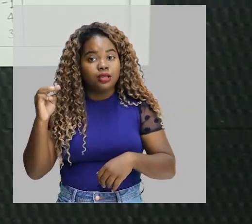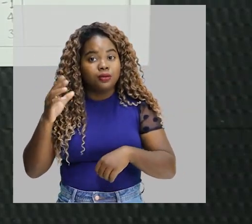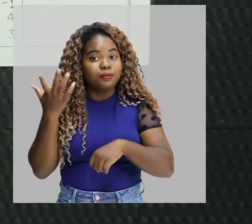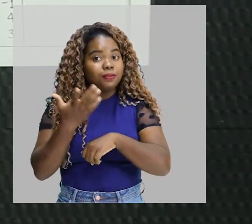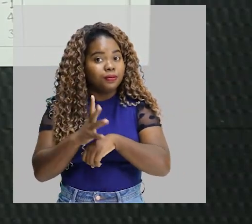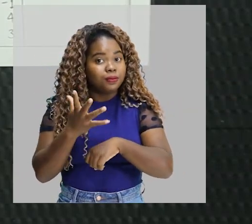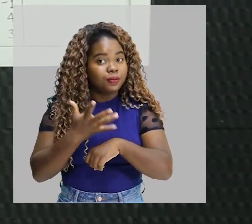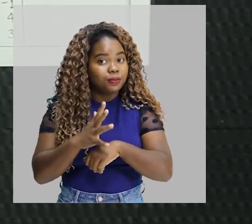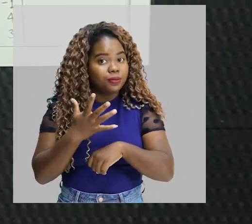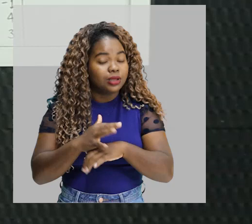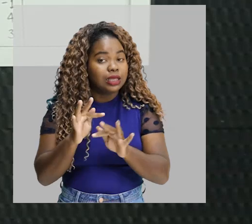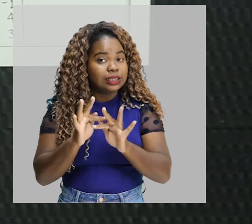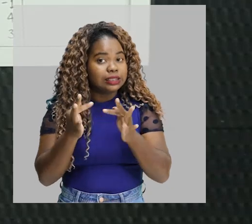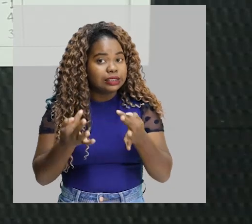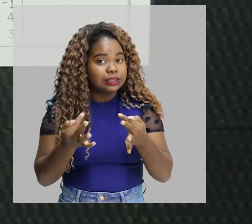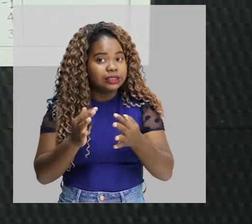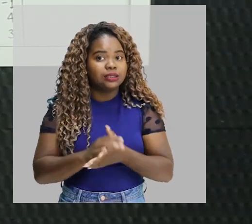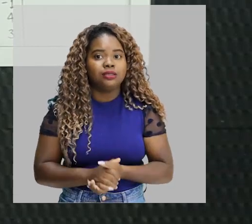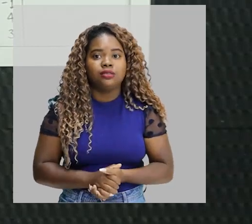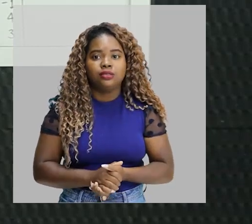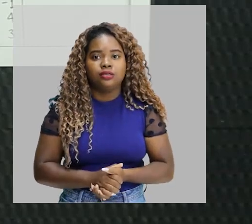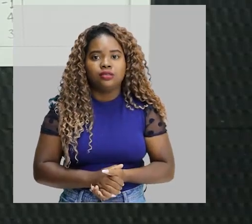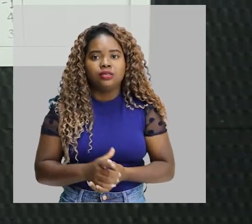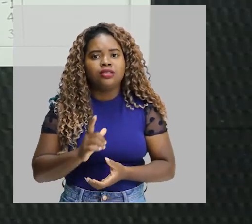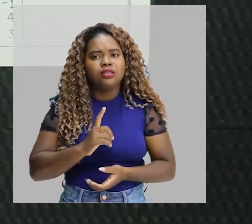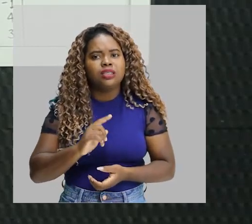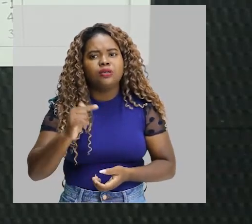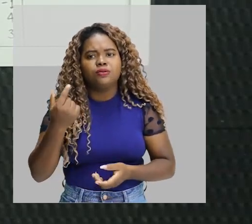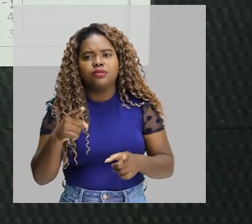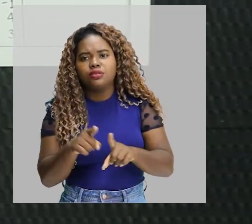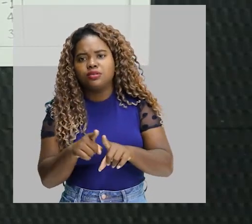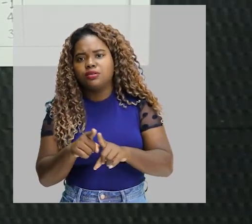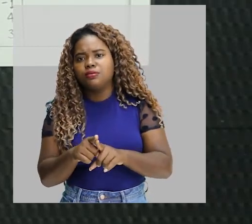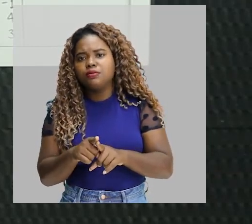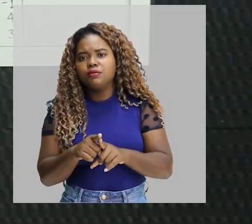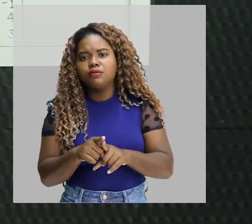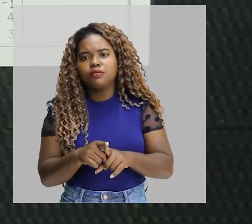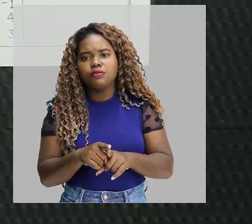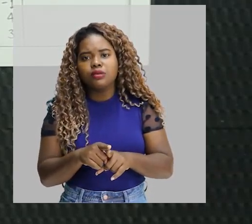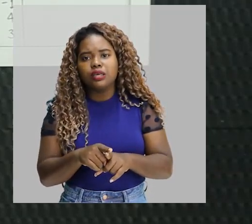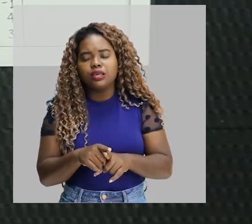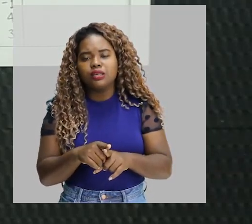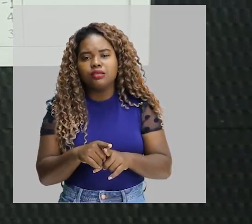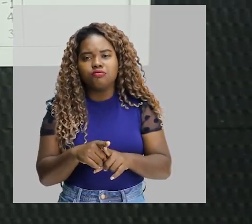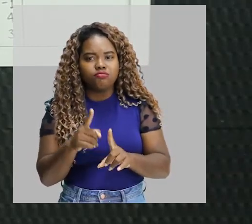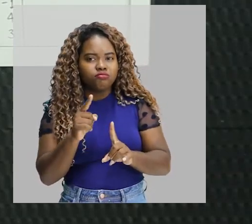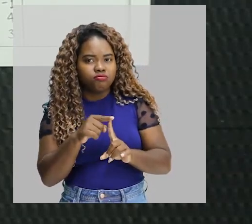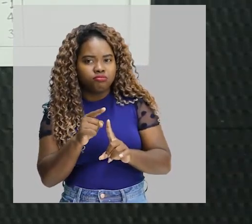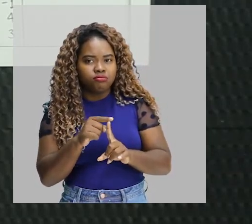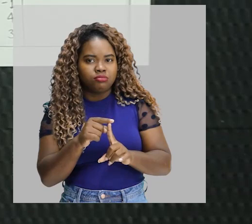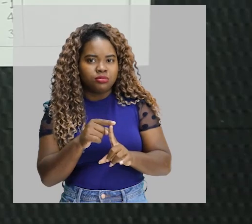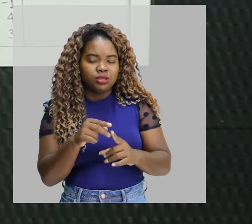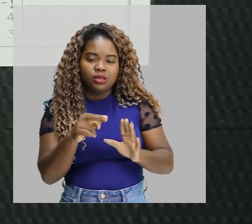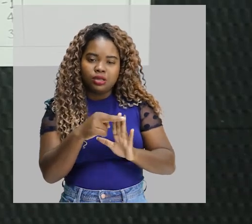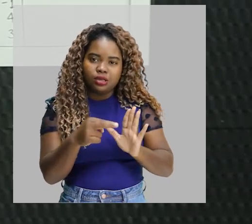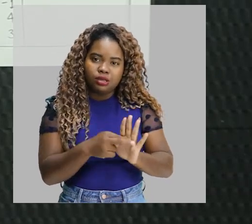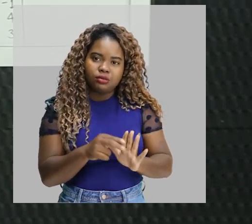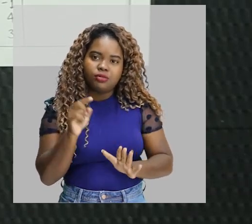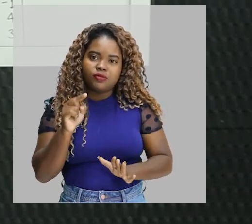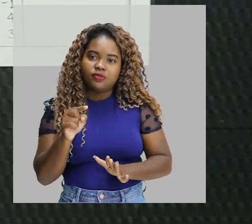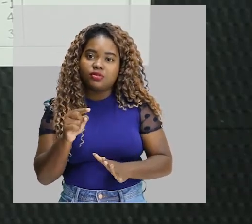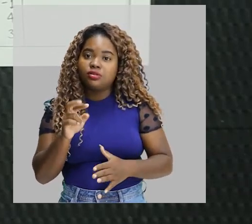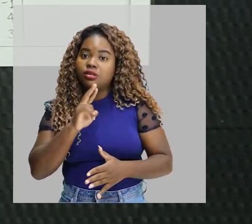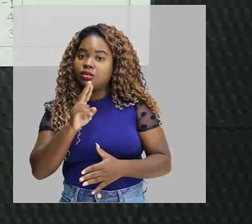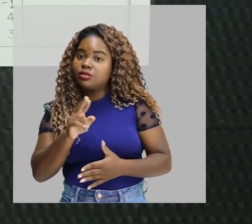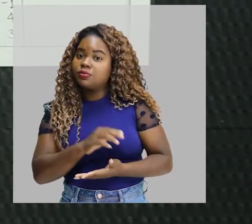prática né Isso aqui é simples não existe outras maneiras de você resolver a matriz de